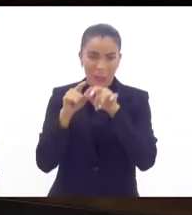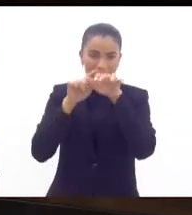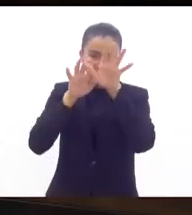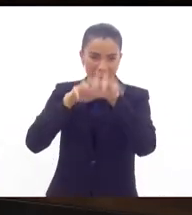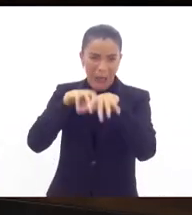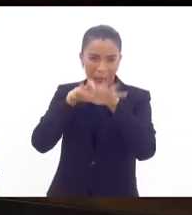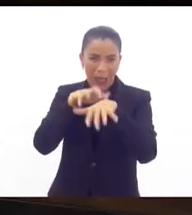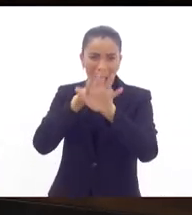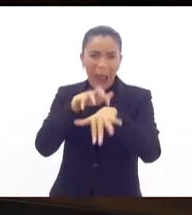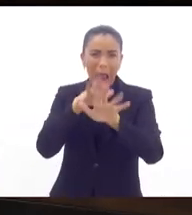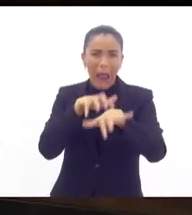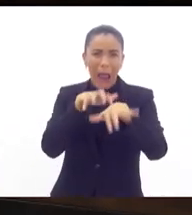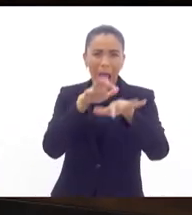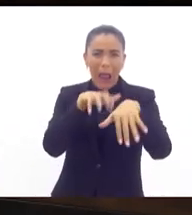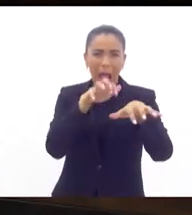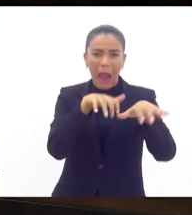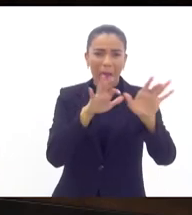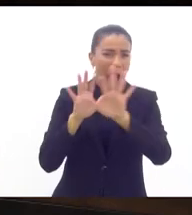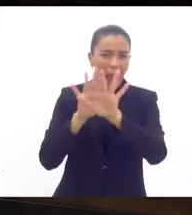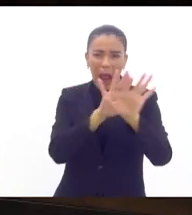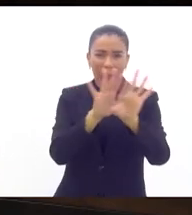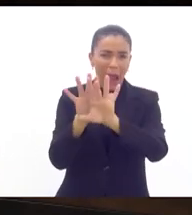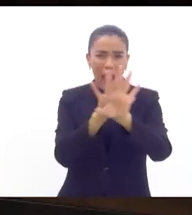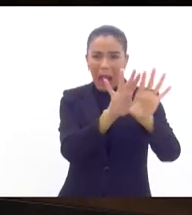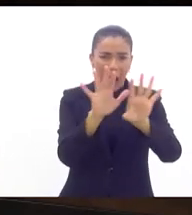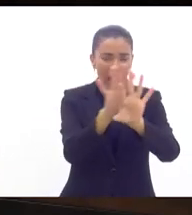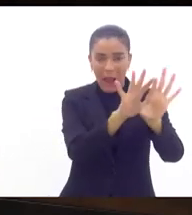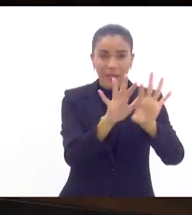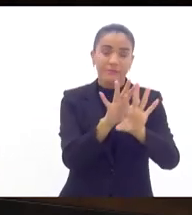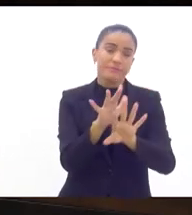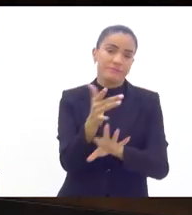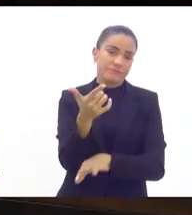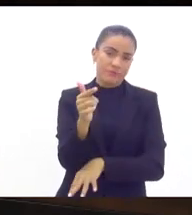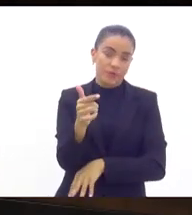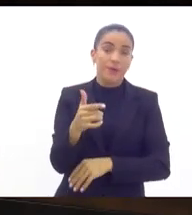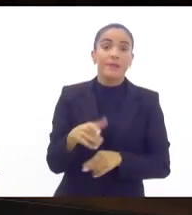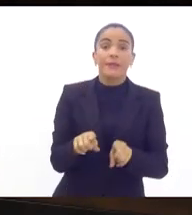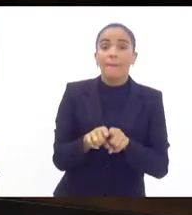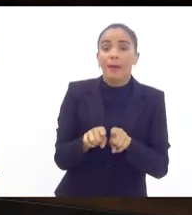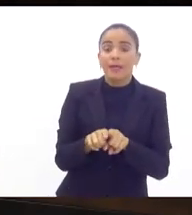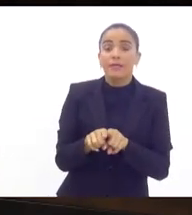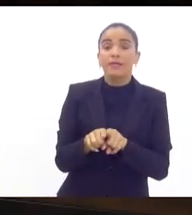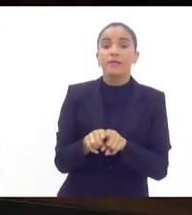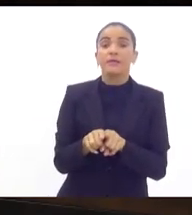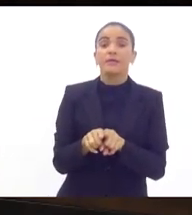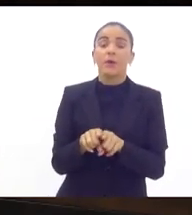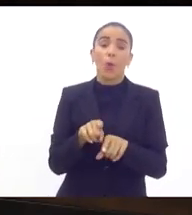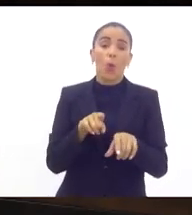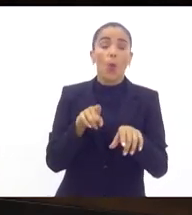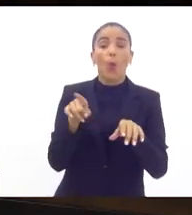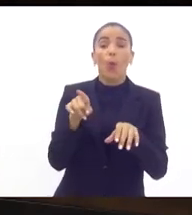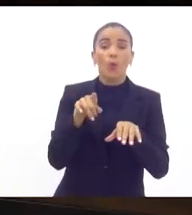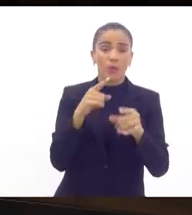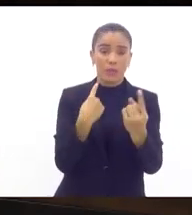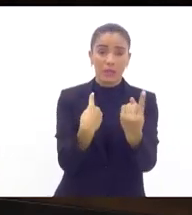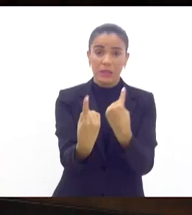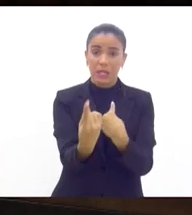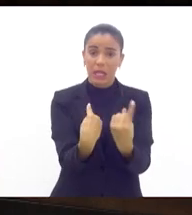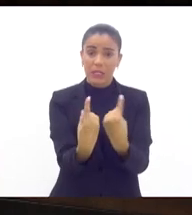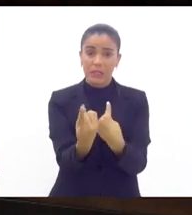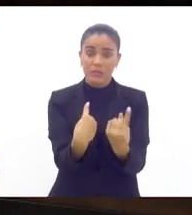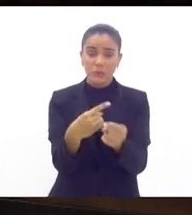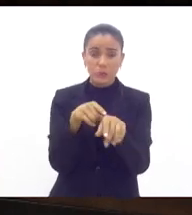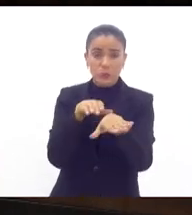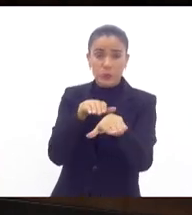a gente tem uma uma grande desordem isso não acontece a gente tem a questão da do trânsito tudo isso também